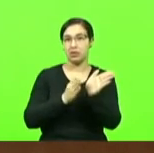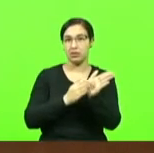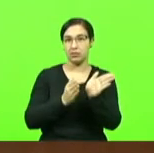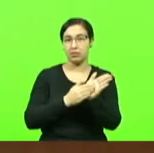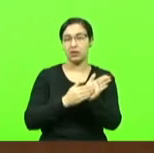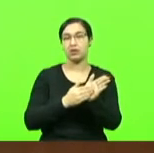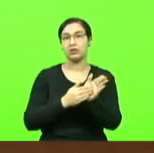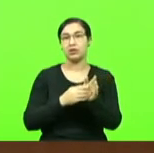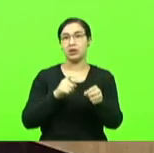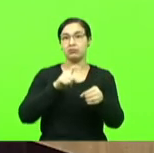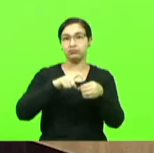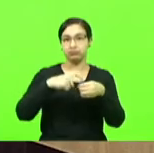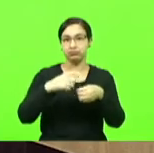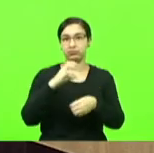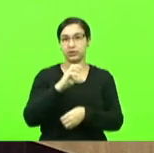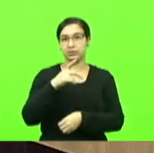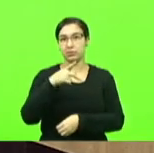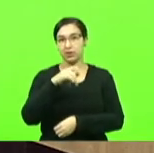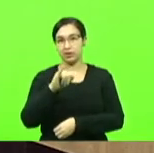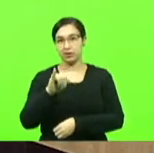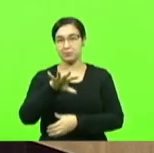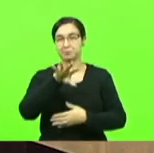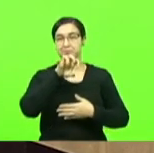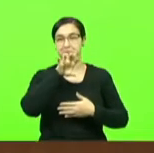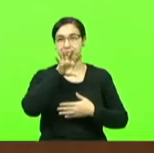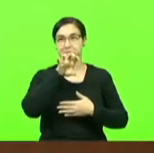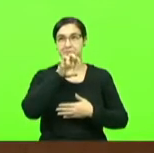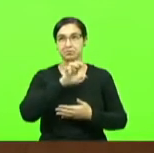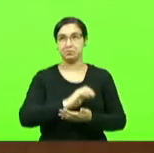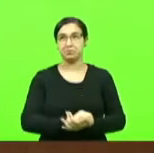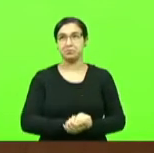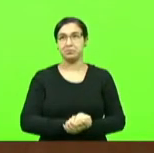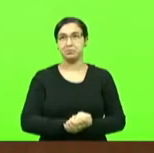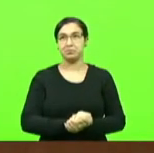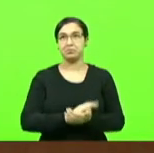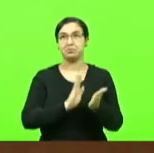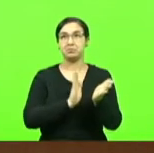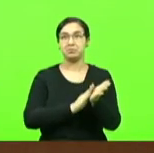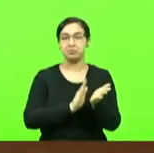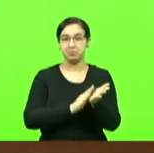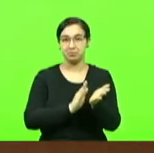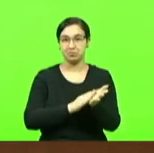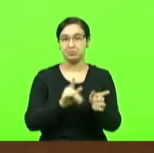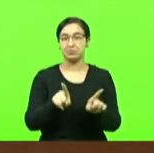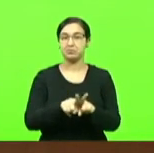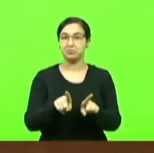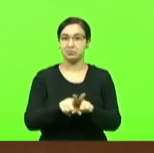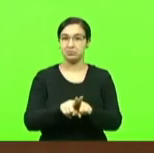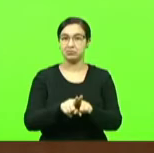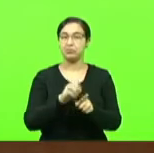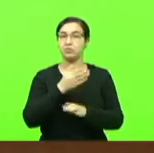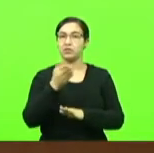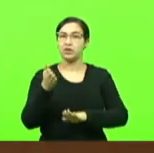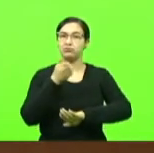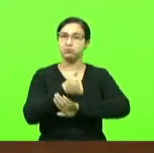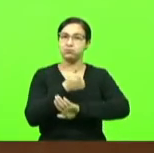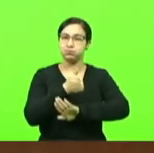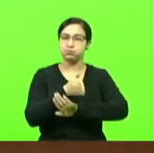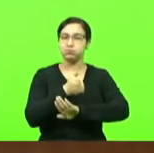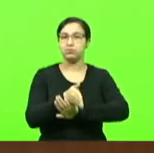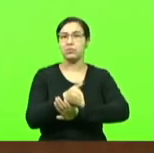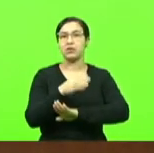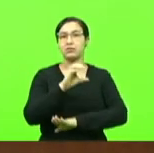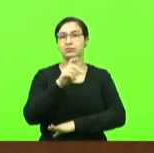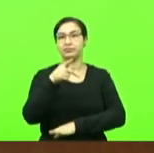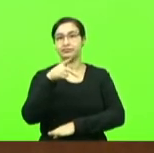dos respiradores. Mais 30 segundos, deputado. E eu quero parabenizar, então, todos aqueles que participaram da CPI dos